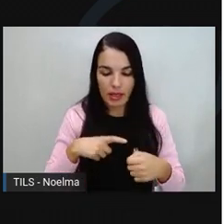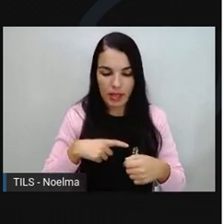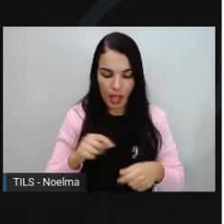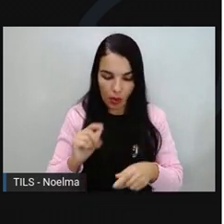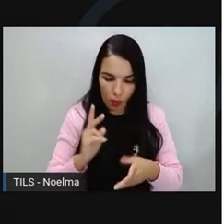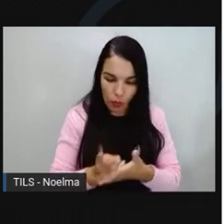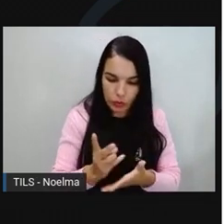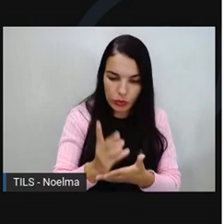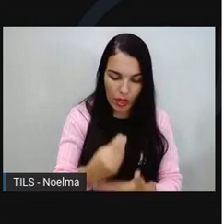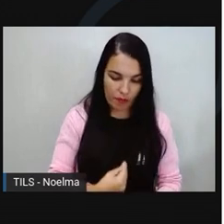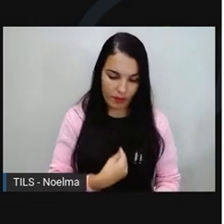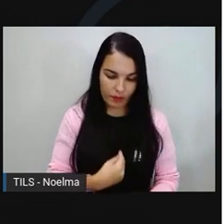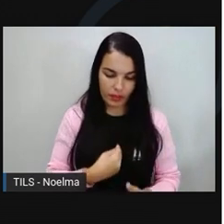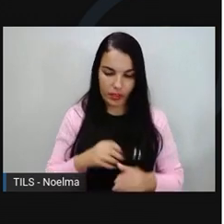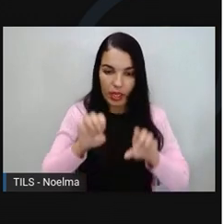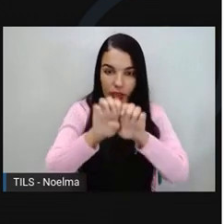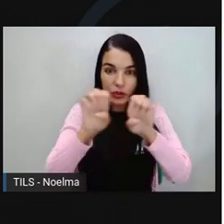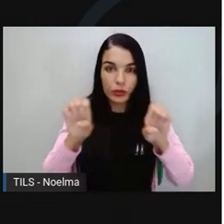suas estruturas.